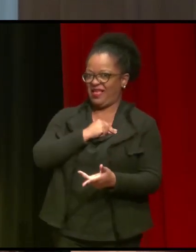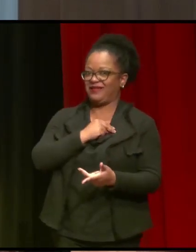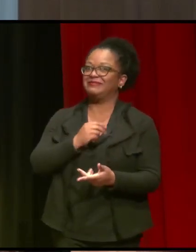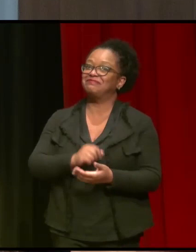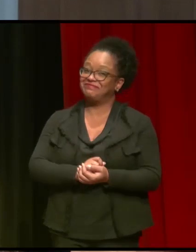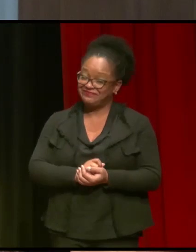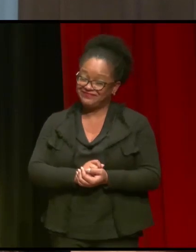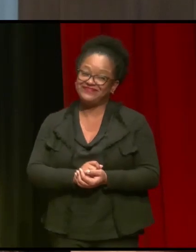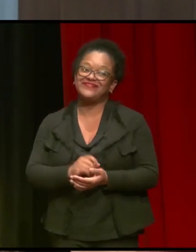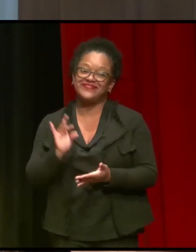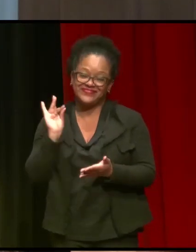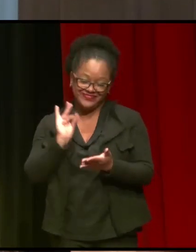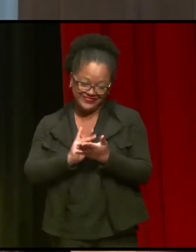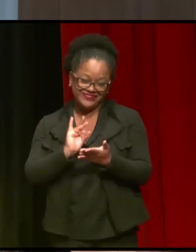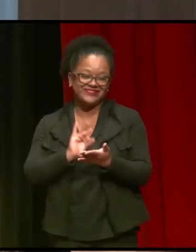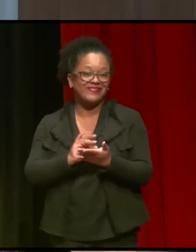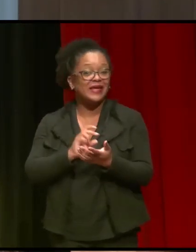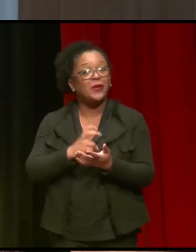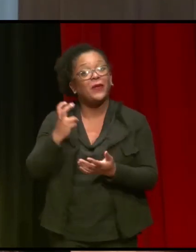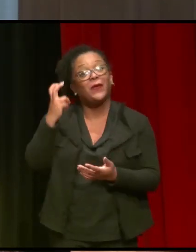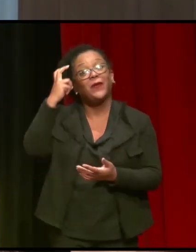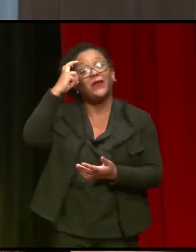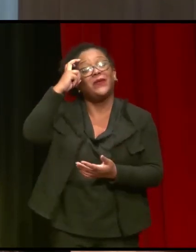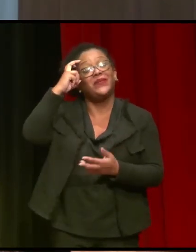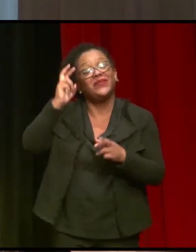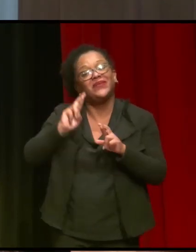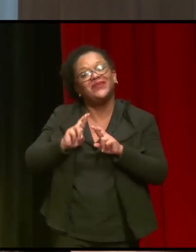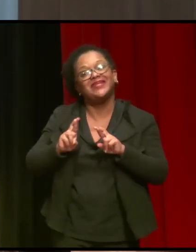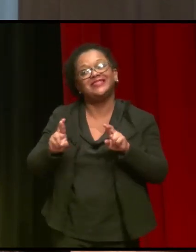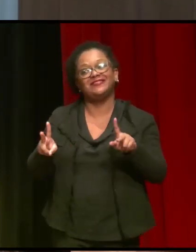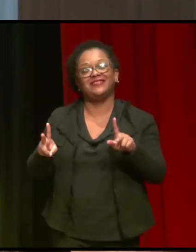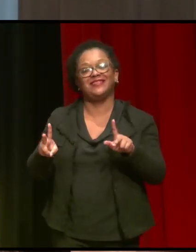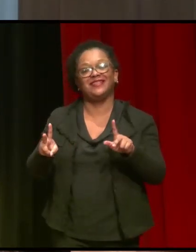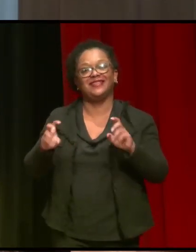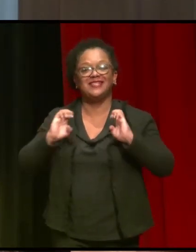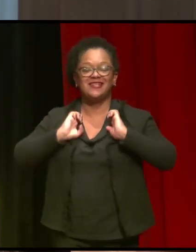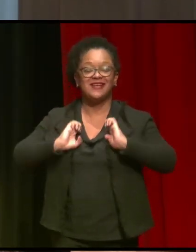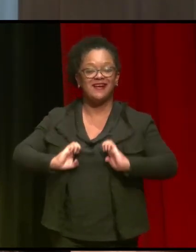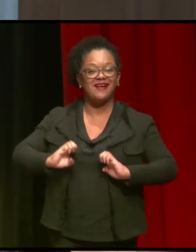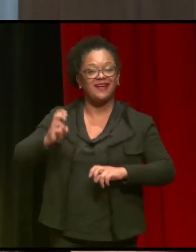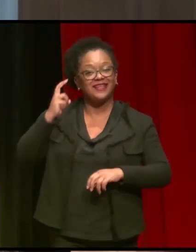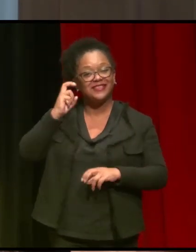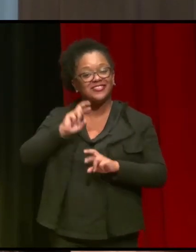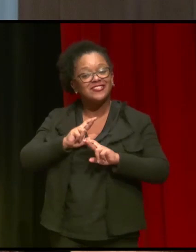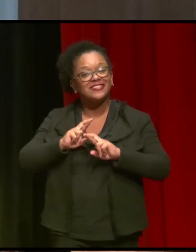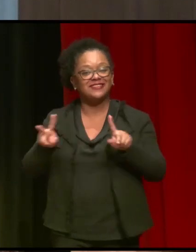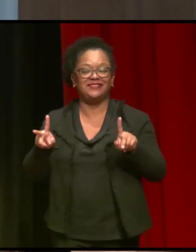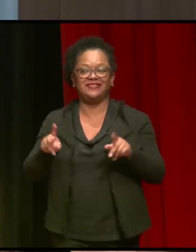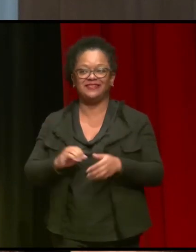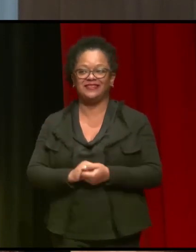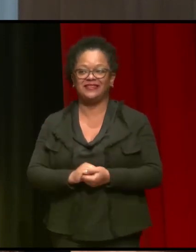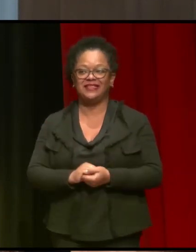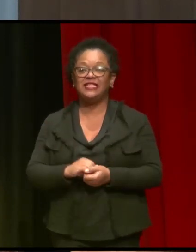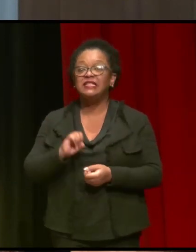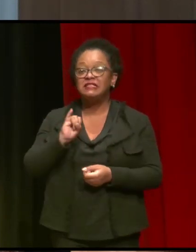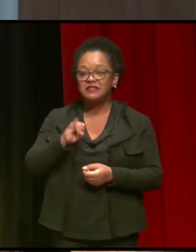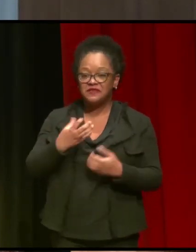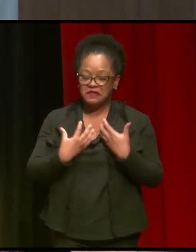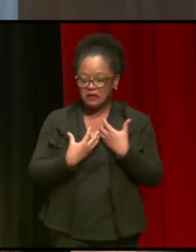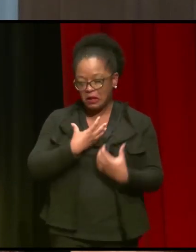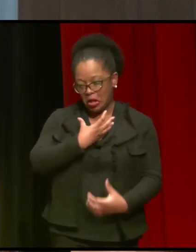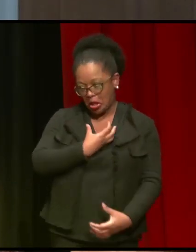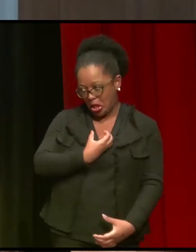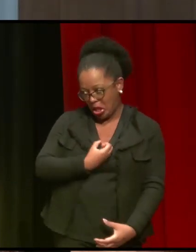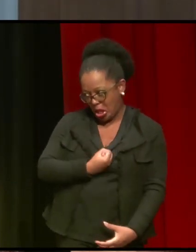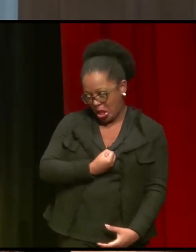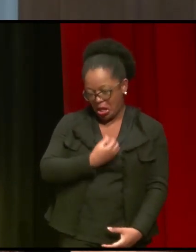isso, rapaz? Eles têm uma outra cultura, eles têm uma outra etiqueta de vida. Então, você não pode ser... Se você é todo melindroso, já vou dizer agora,